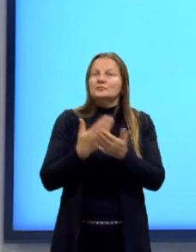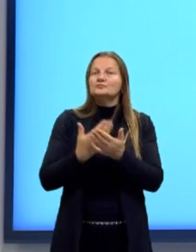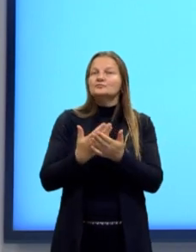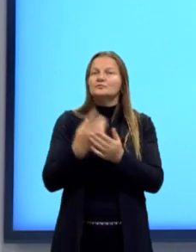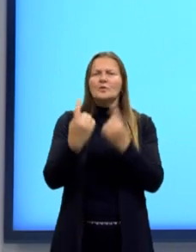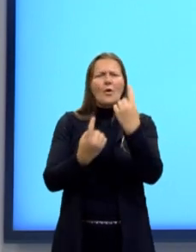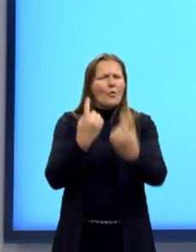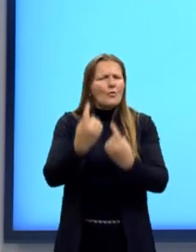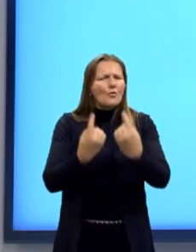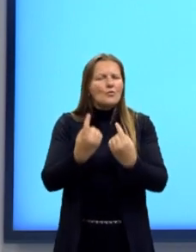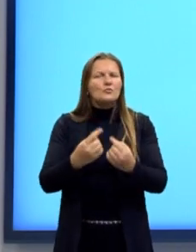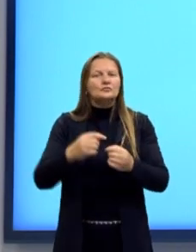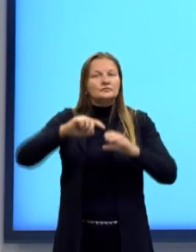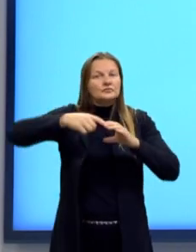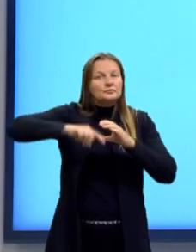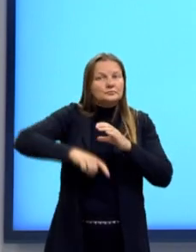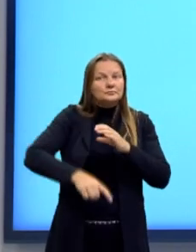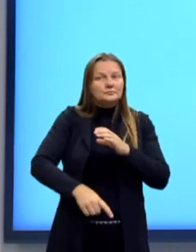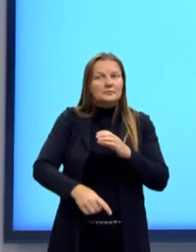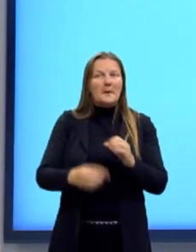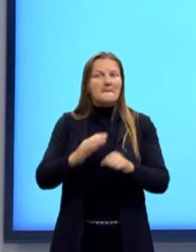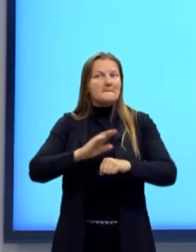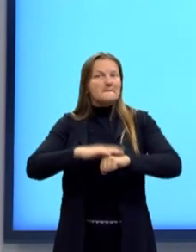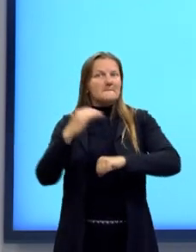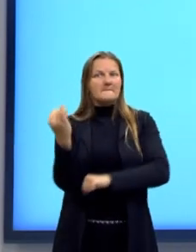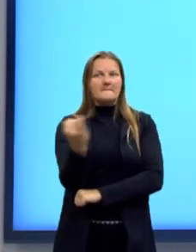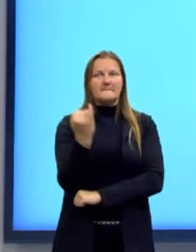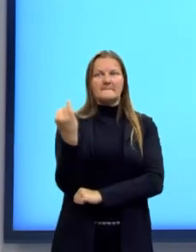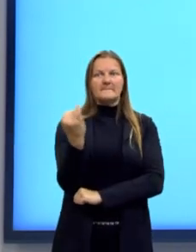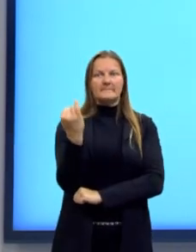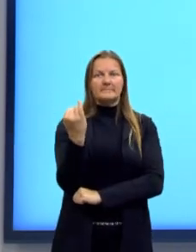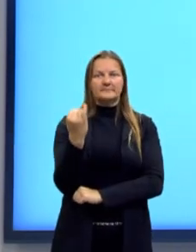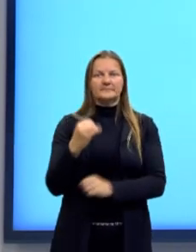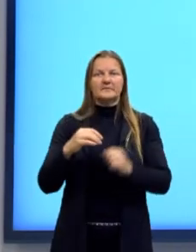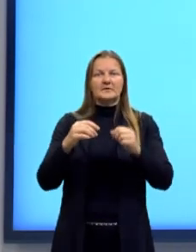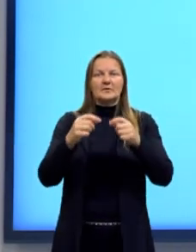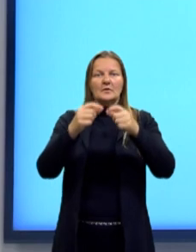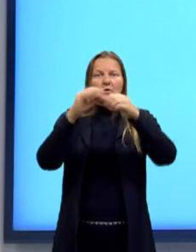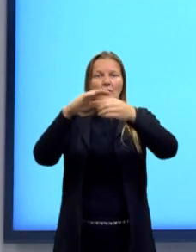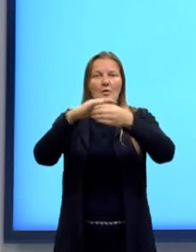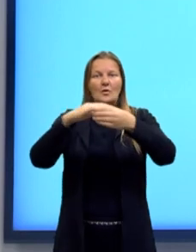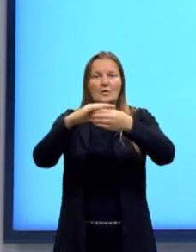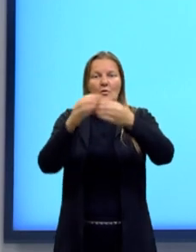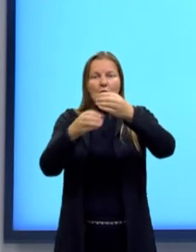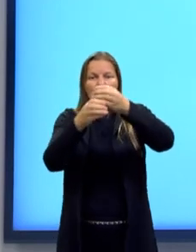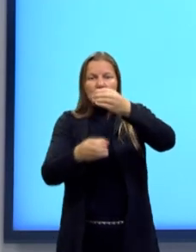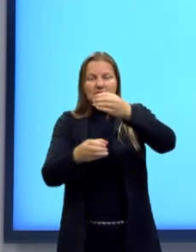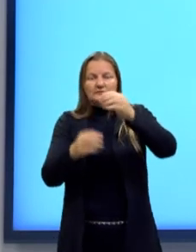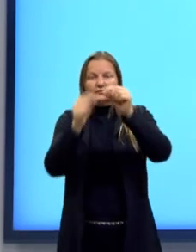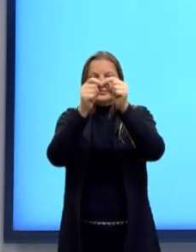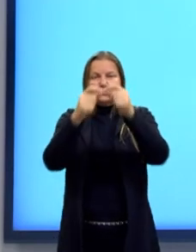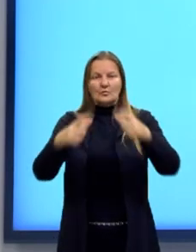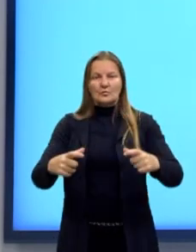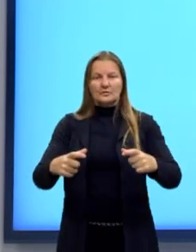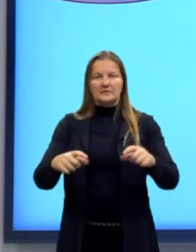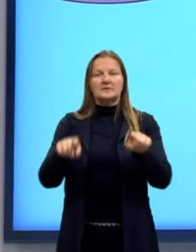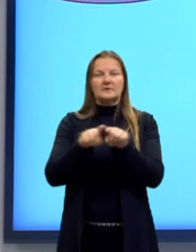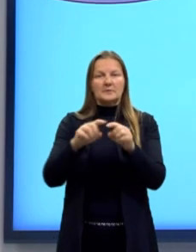alguns dos sólidos de revolução os principais então o cilindro o cone e a esfera